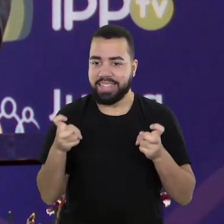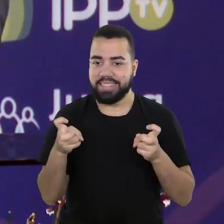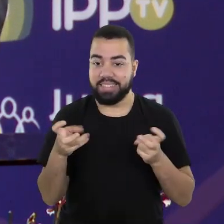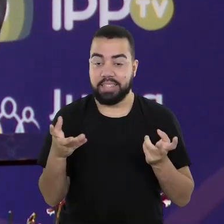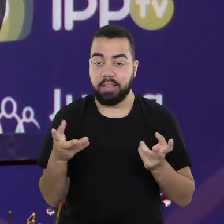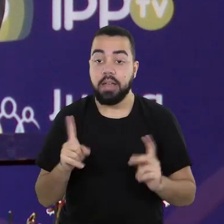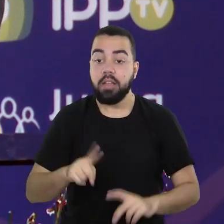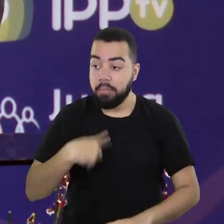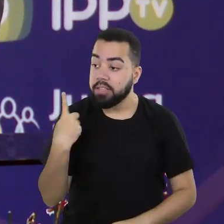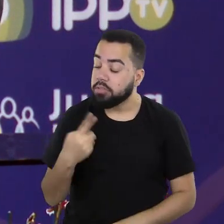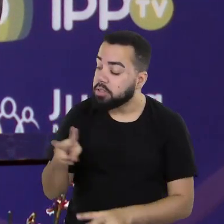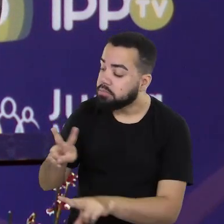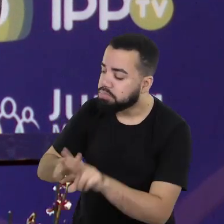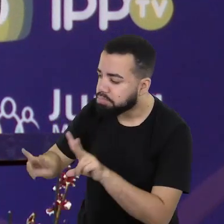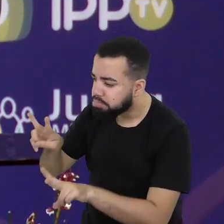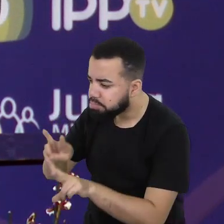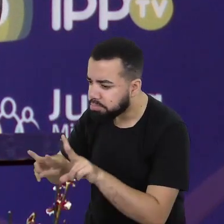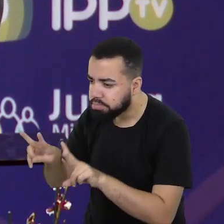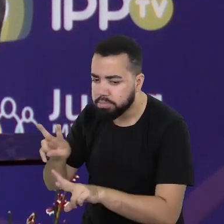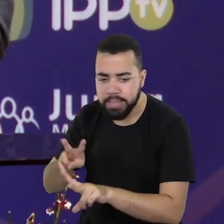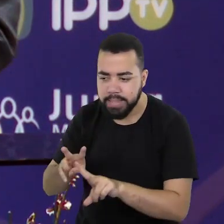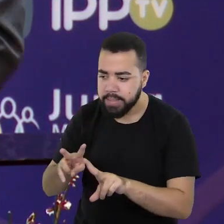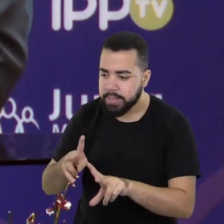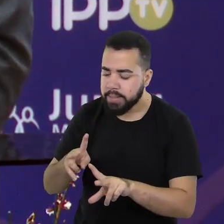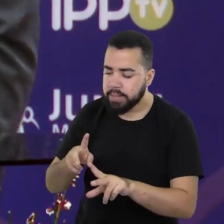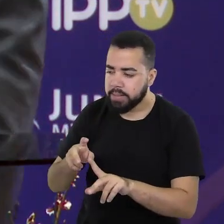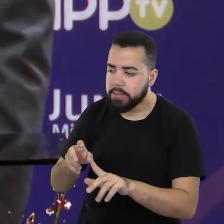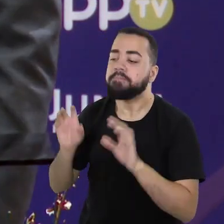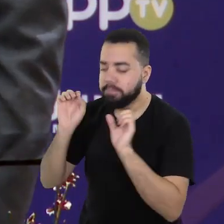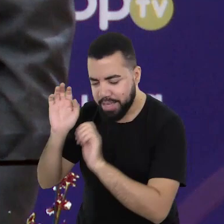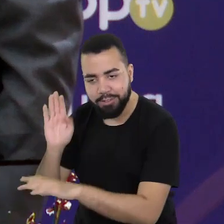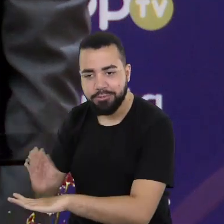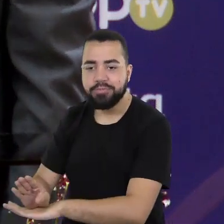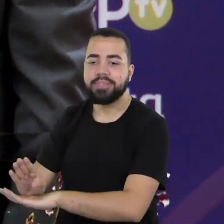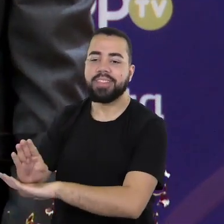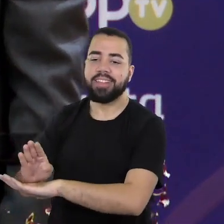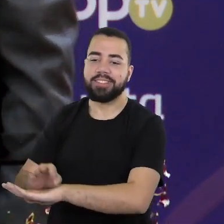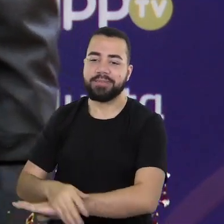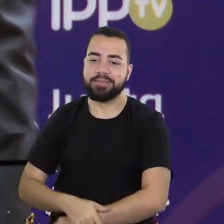olhos não vê, o coração não sente.